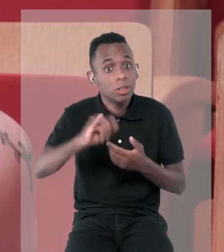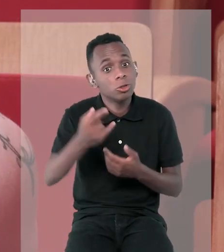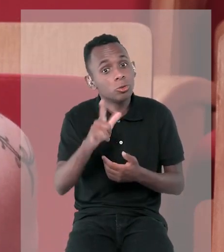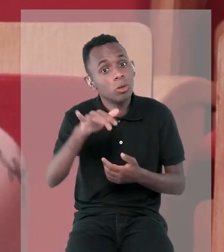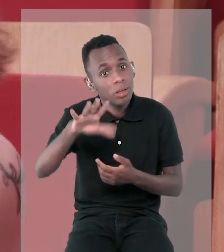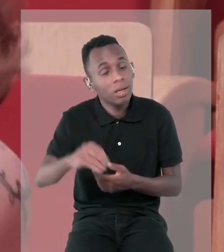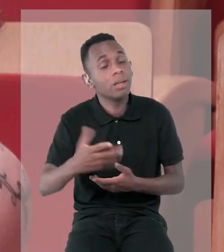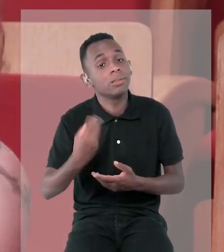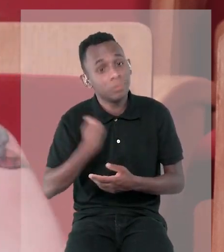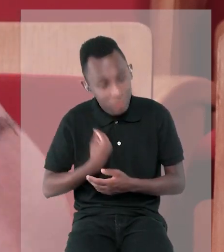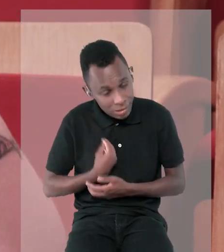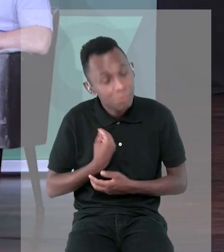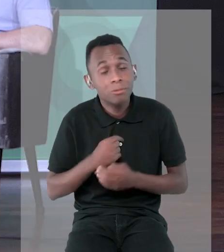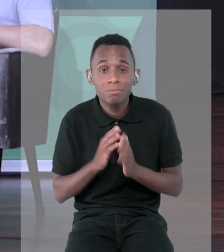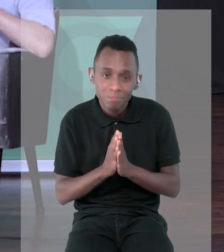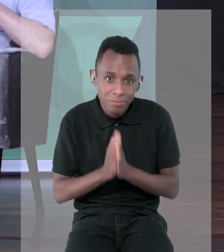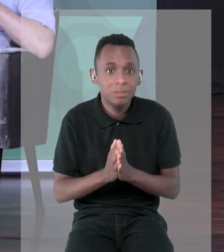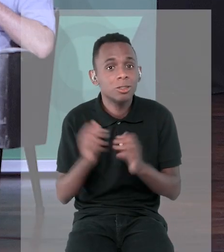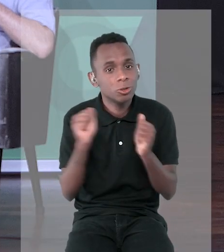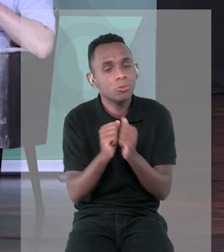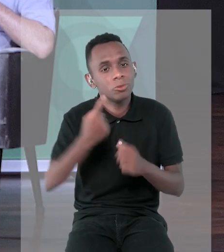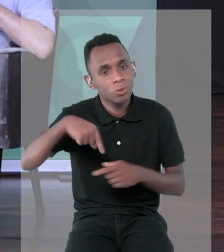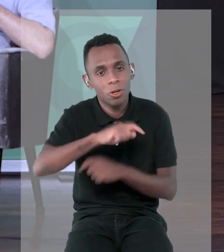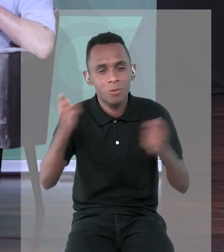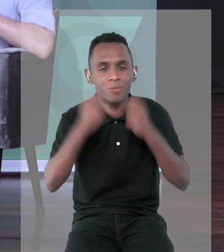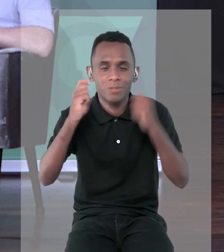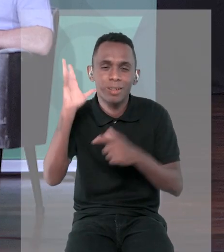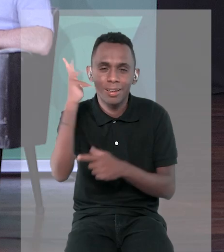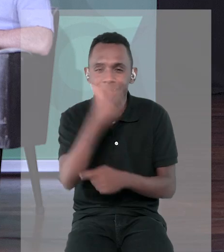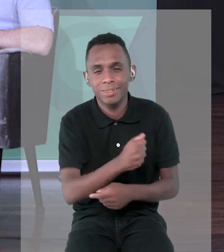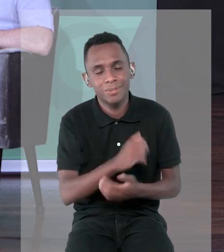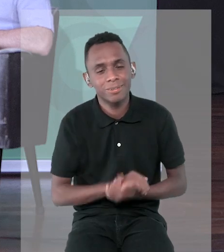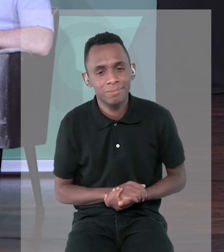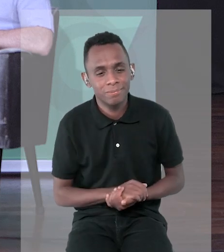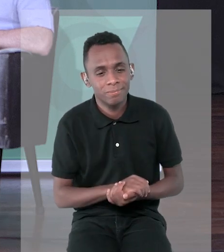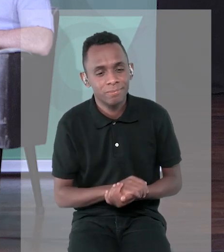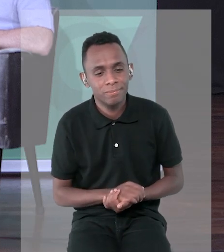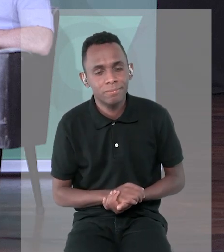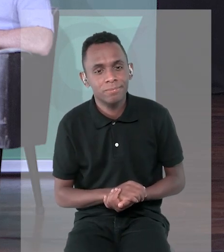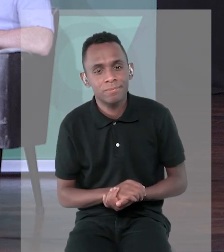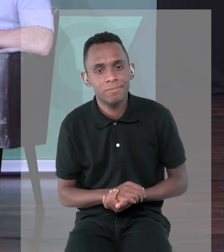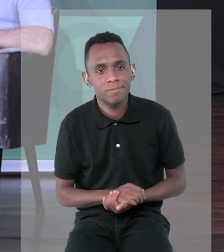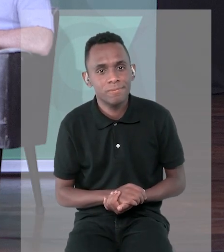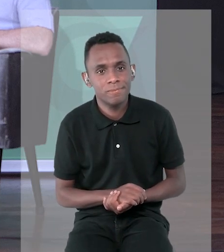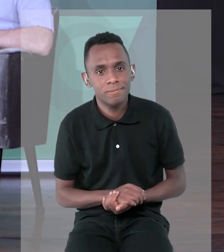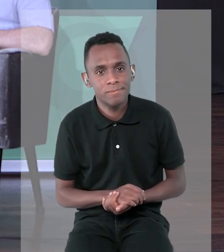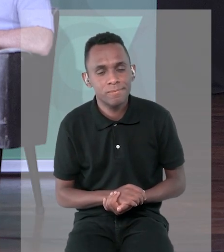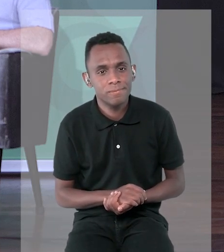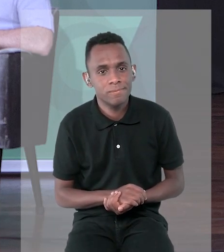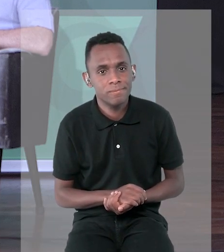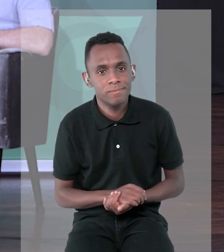Então, Obrigado. Em breve, se você puder estar aqui junto com a gente Claro. no festival, vai ser lindo. Um espectador assume